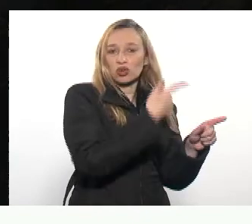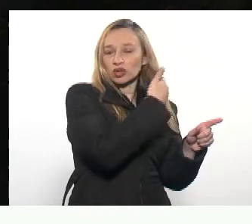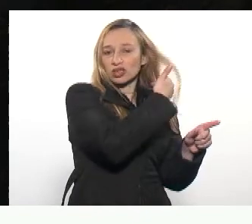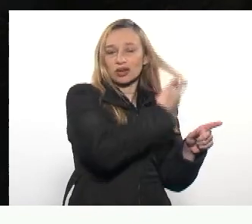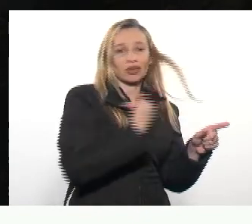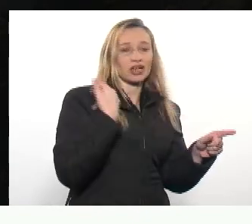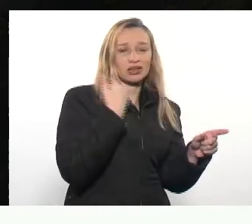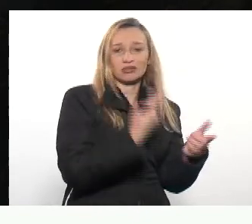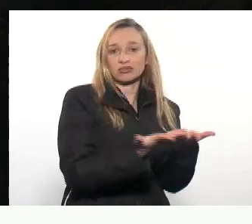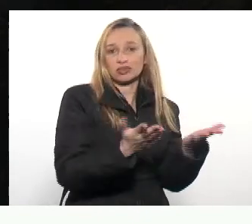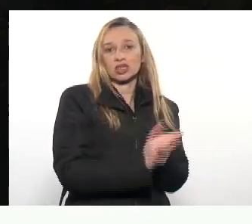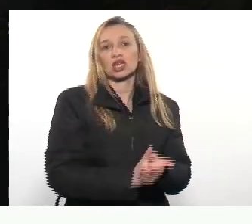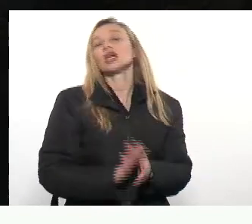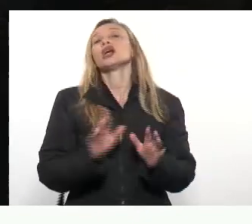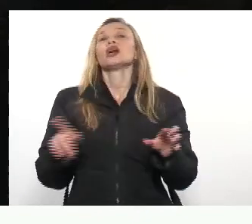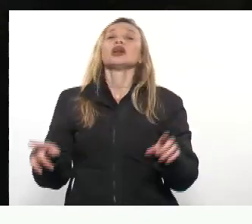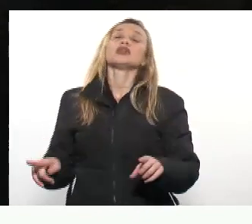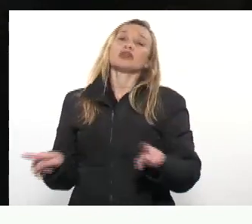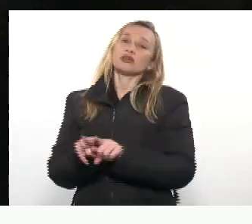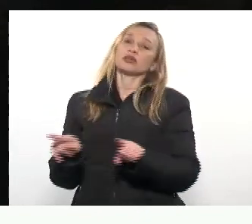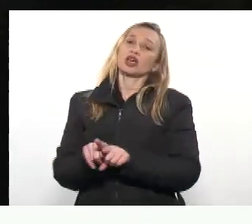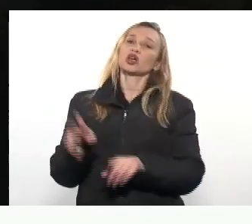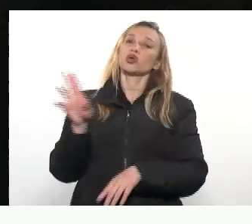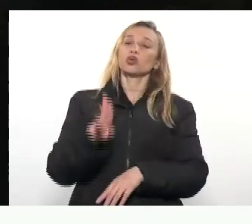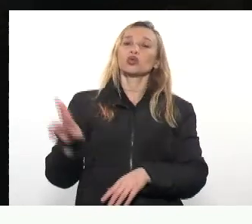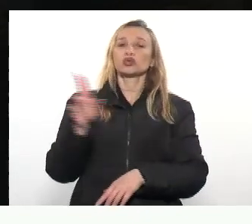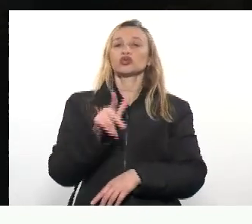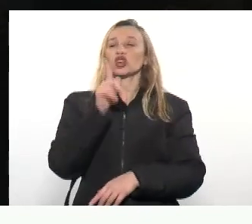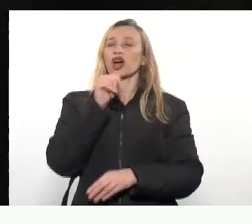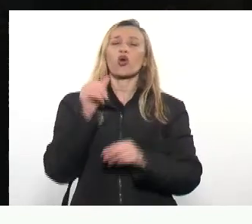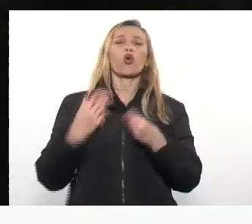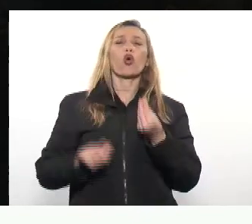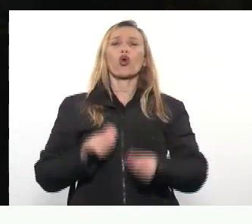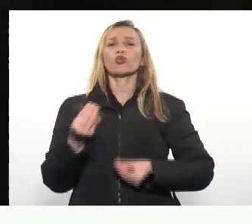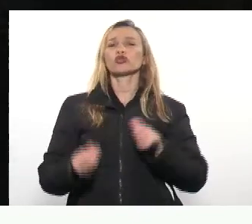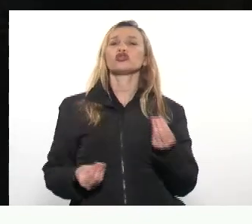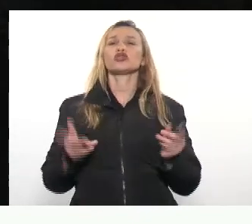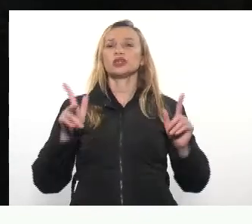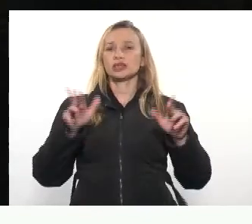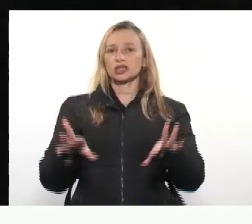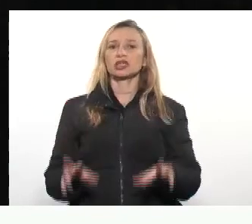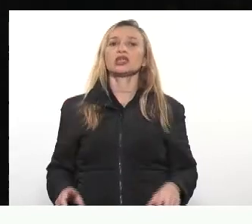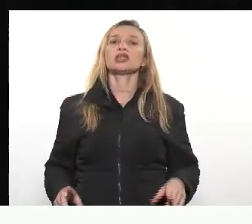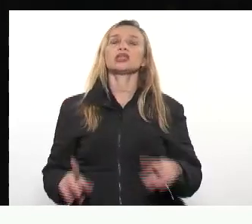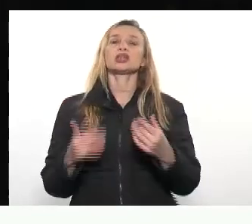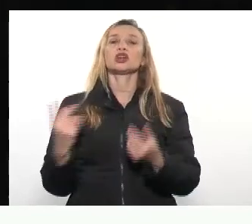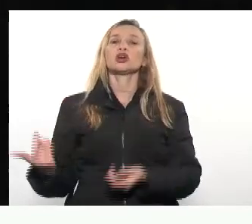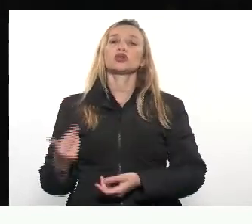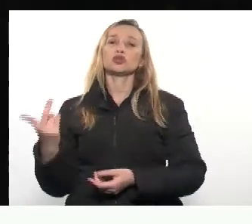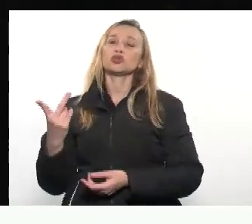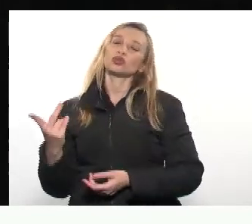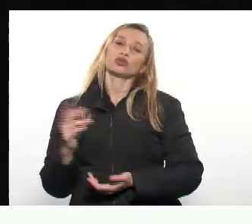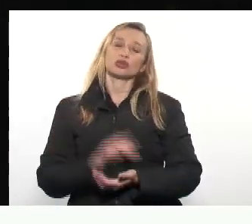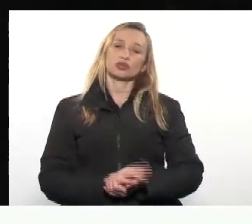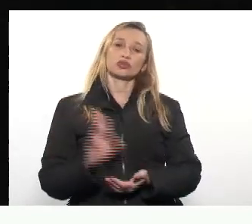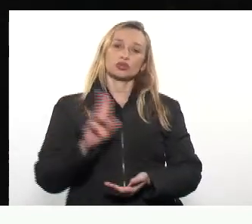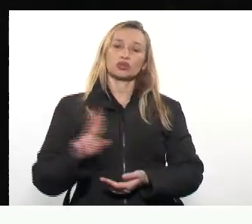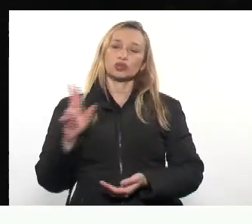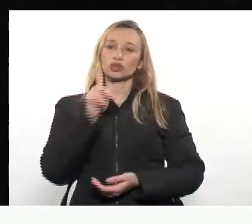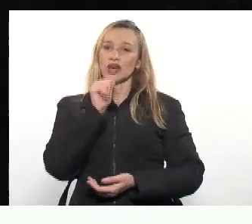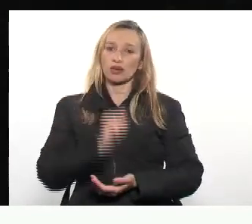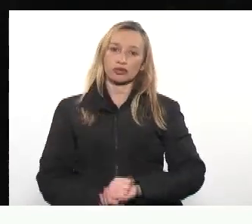possibilidade de abastecimento. Como é que diferencia isso da tarifa de disponibilidade de